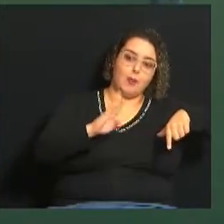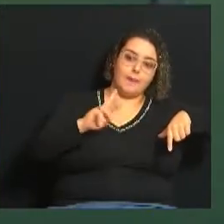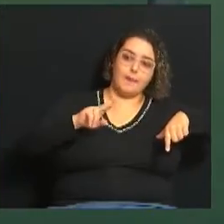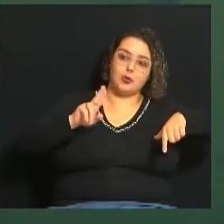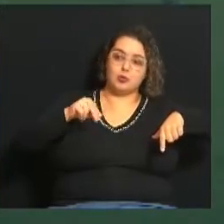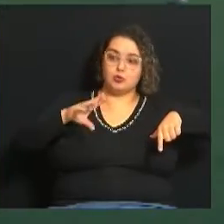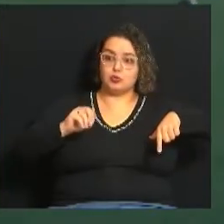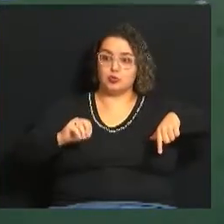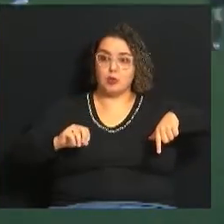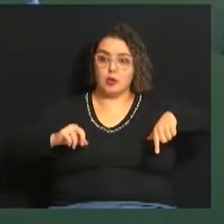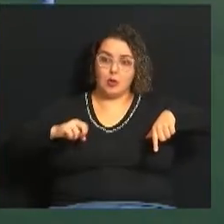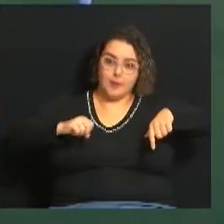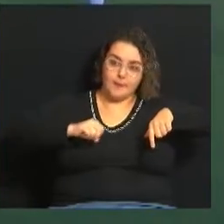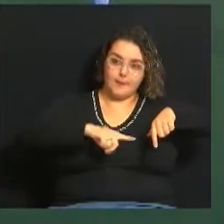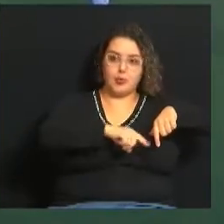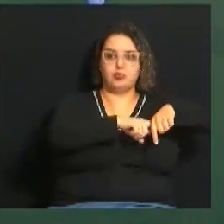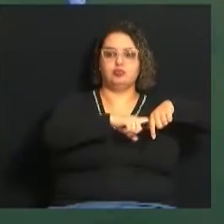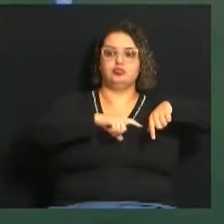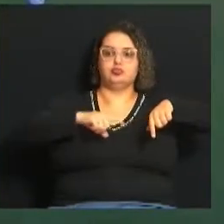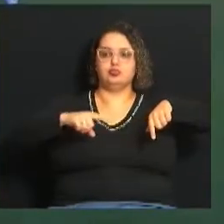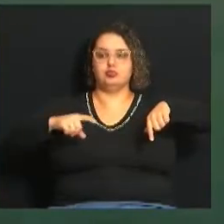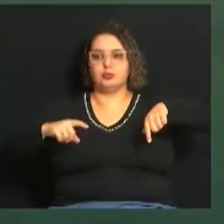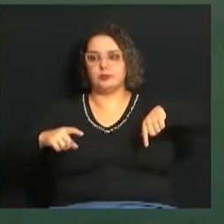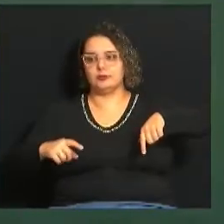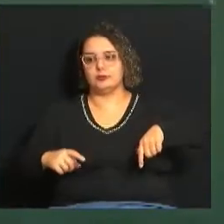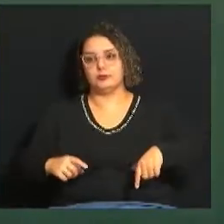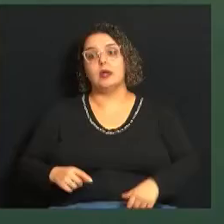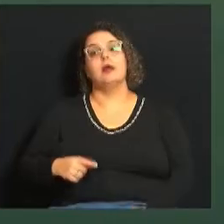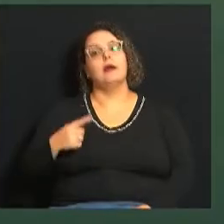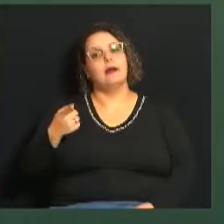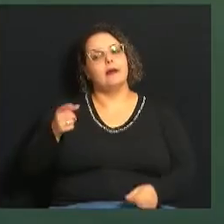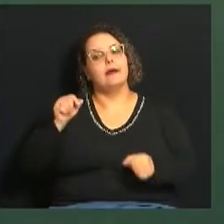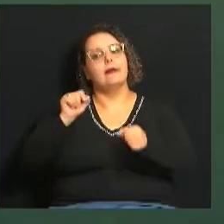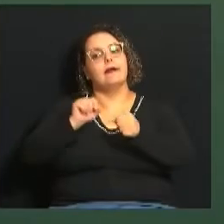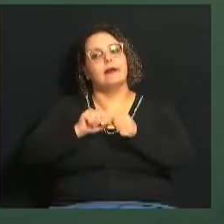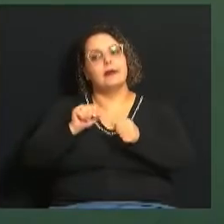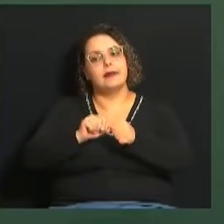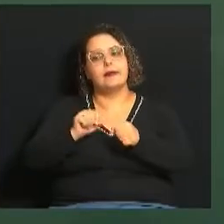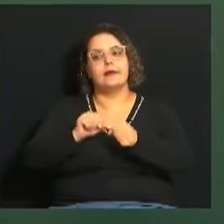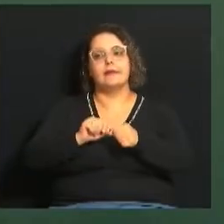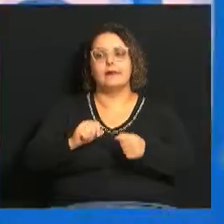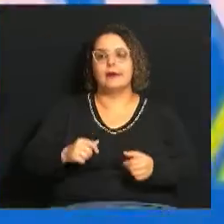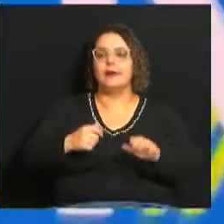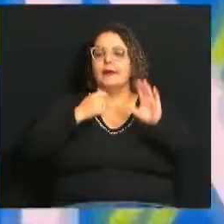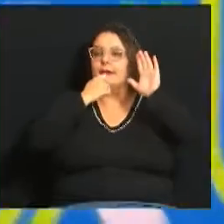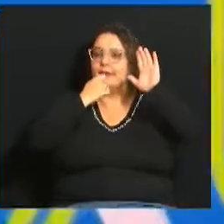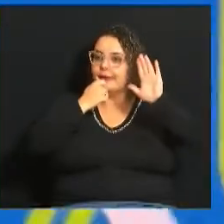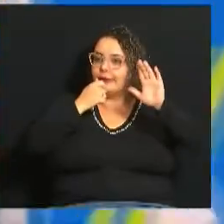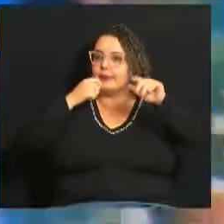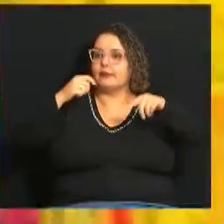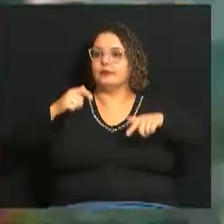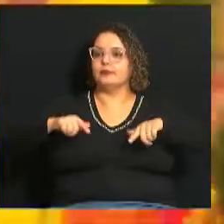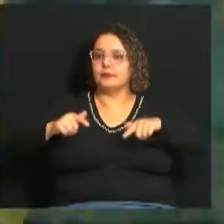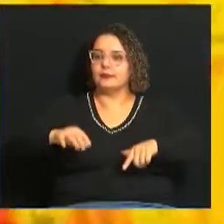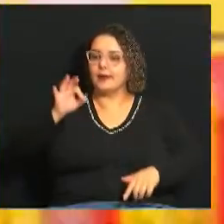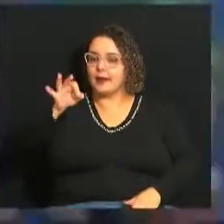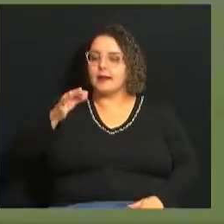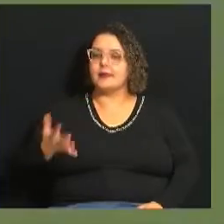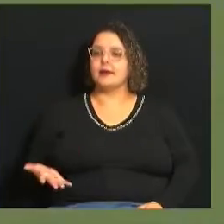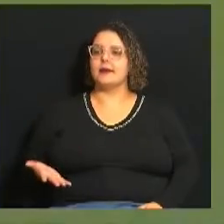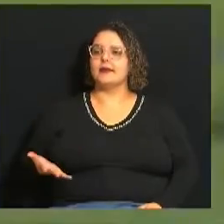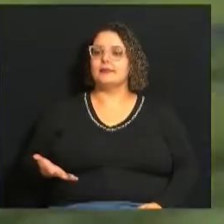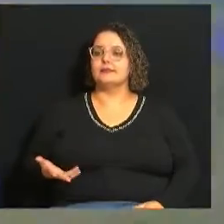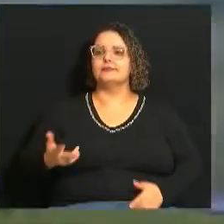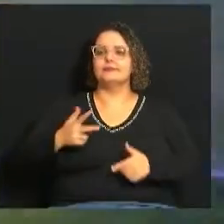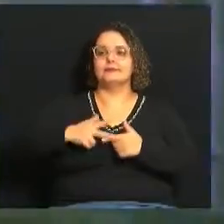que colocou na área novamente. E não é que o volante Madison estava no lugar certo e, como se fosse